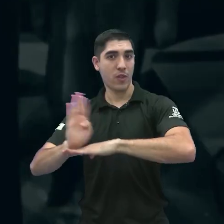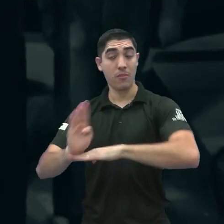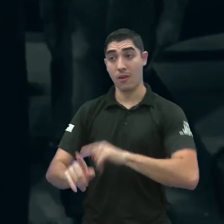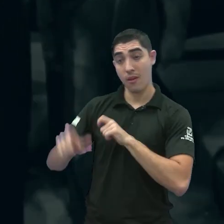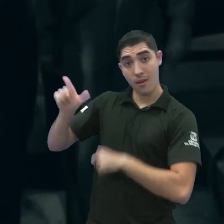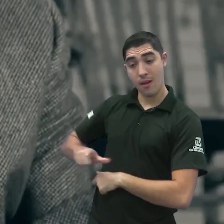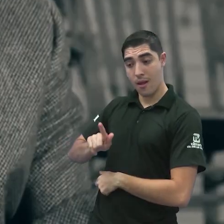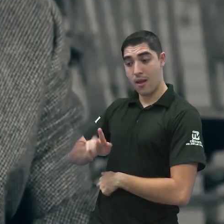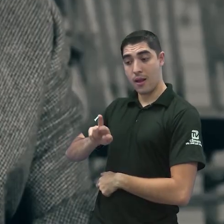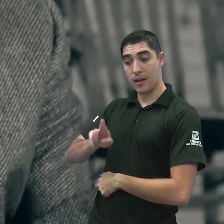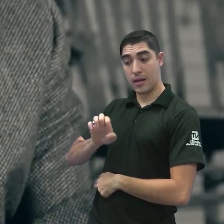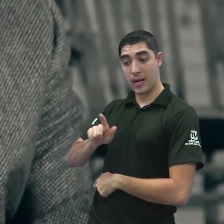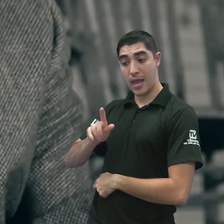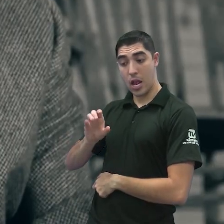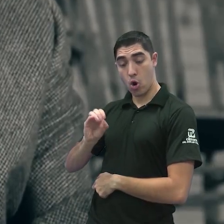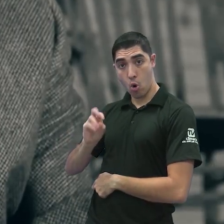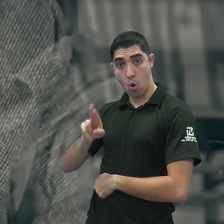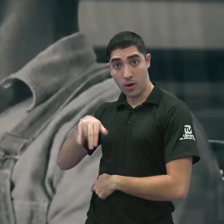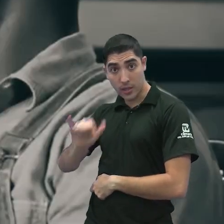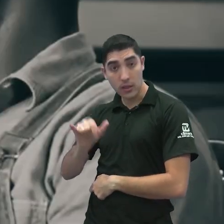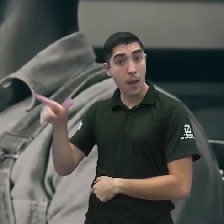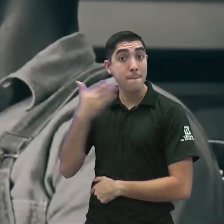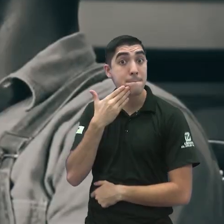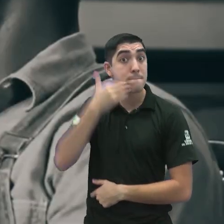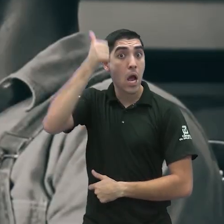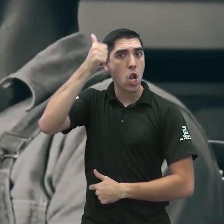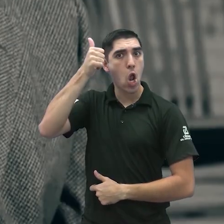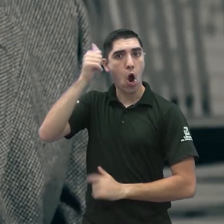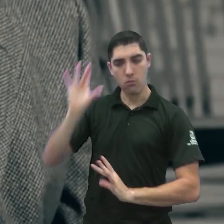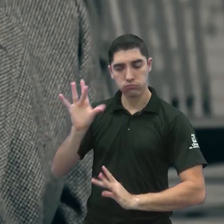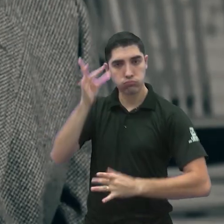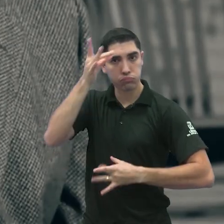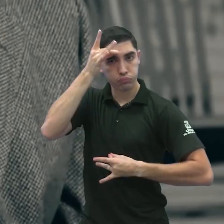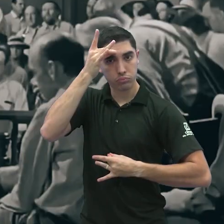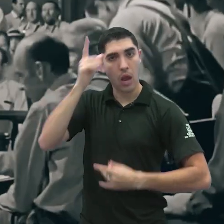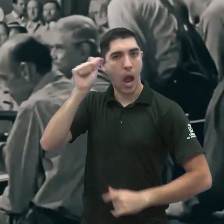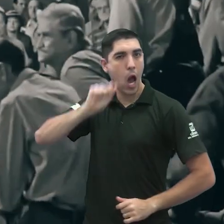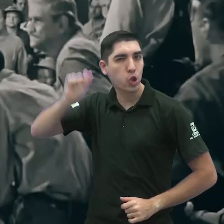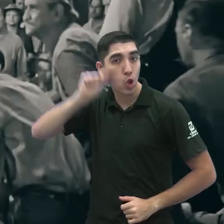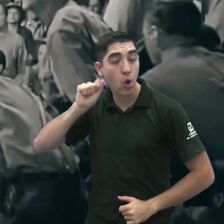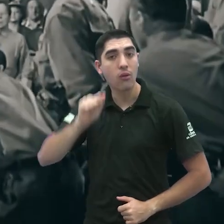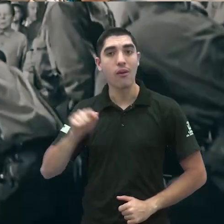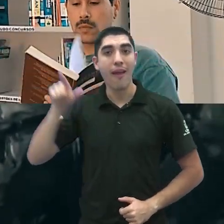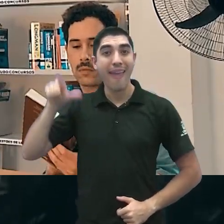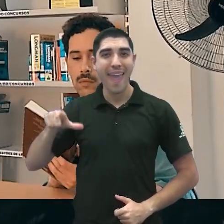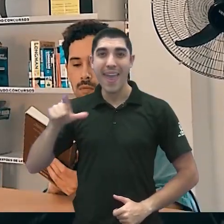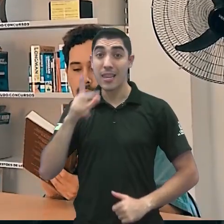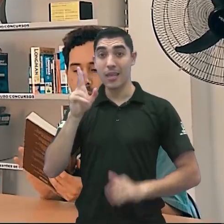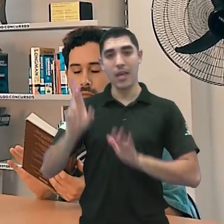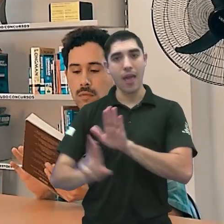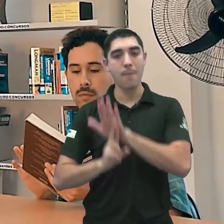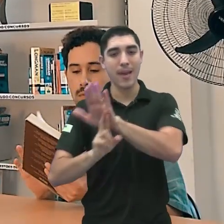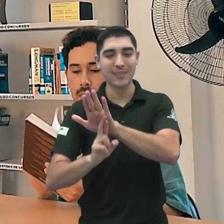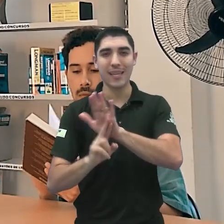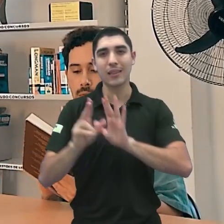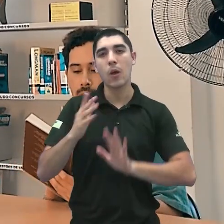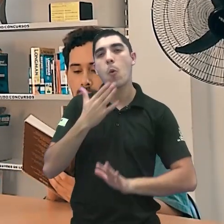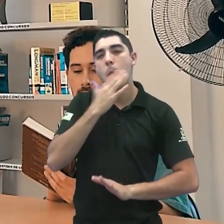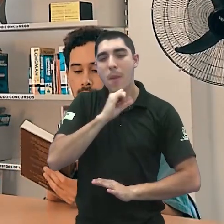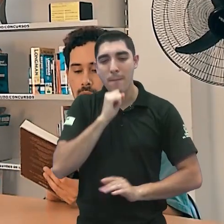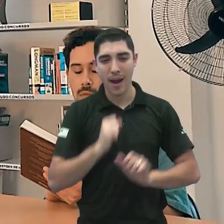Peck ganhando o Oscar de melhor ator interpretando Atticus Finch. A história teve uma continuação publicada